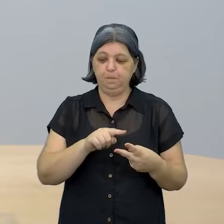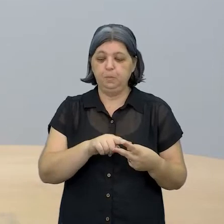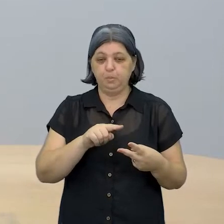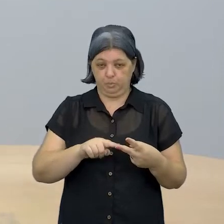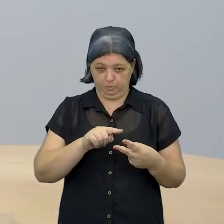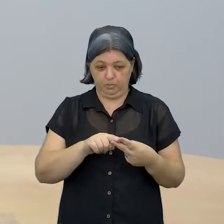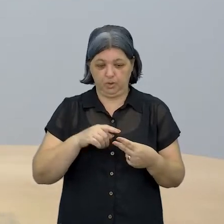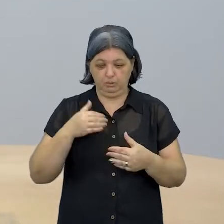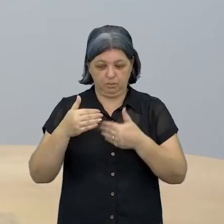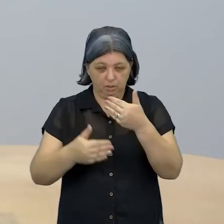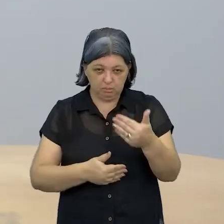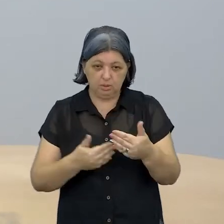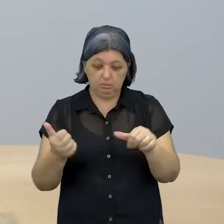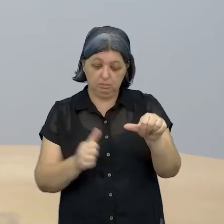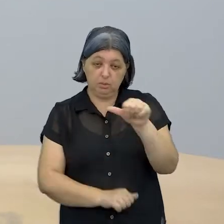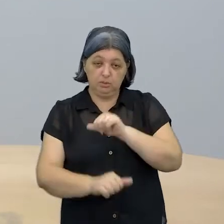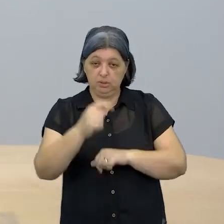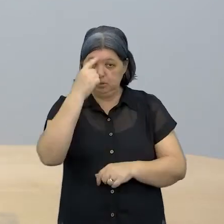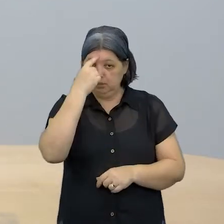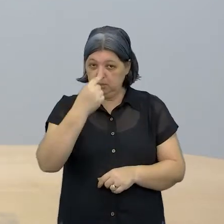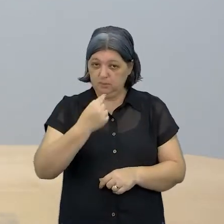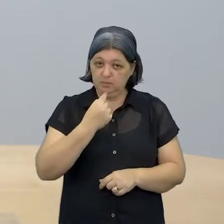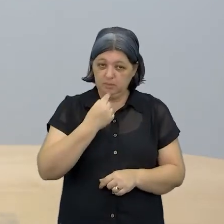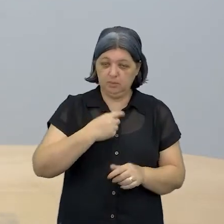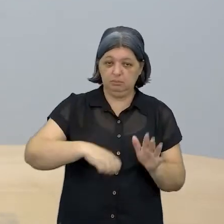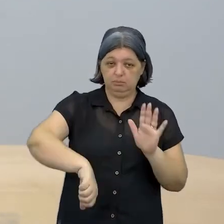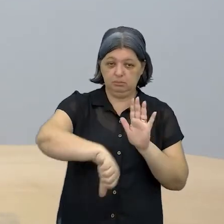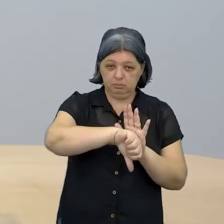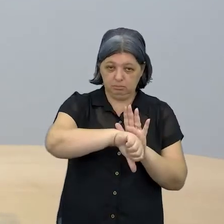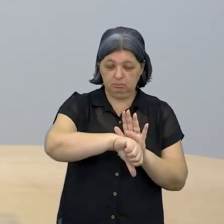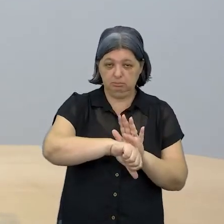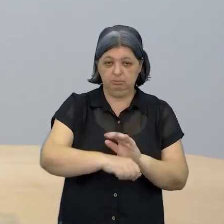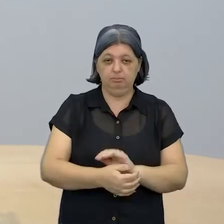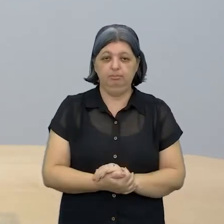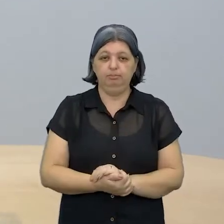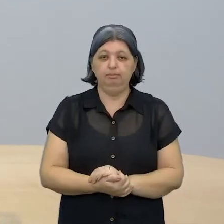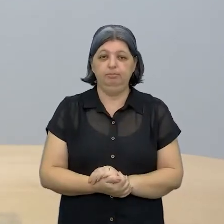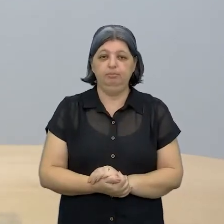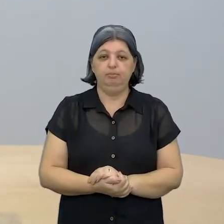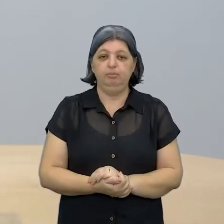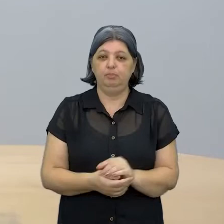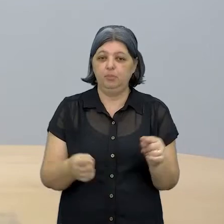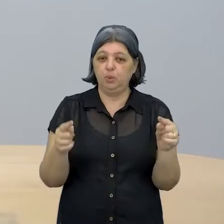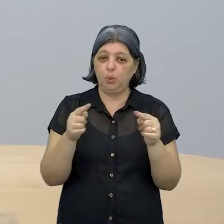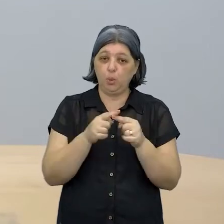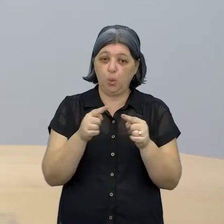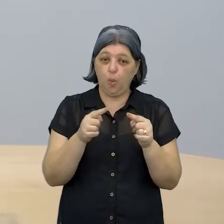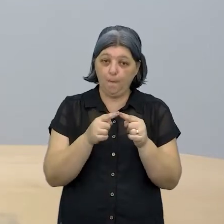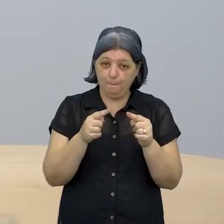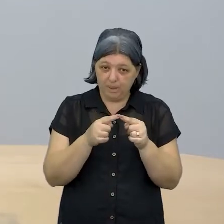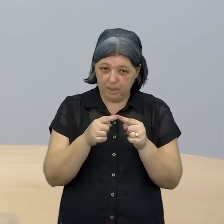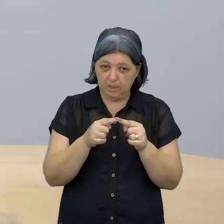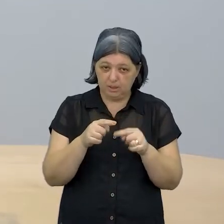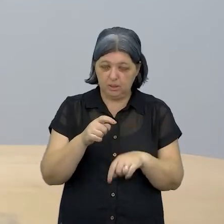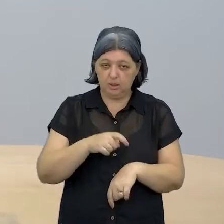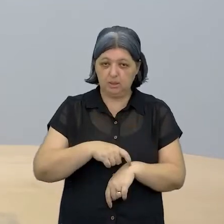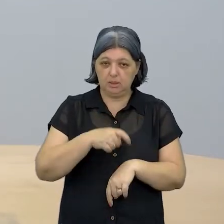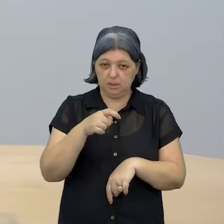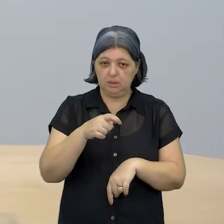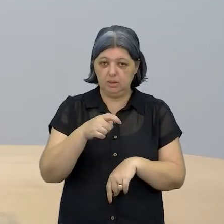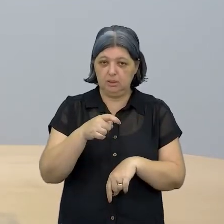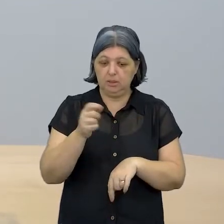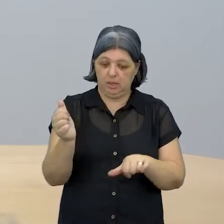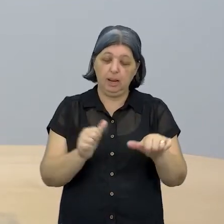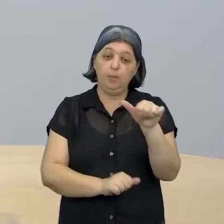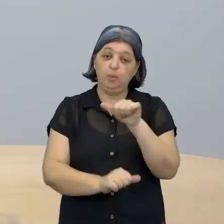essa mudança no perfil das ilegalidades, aliada a ela é simultânea a essa